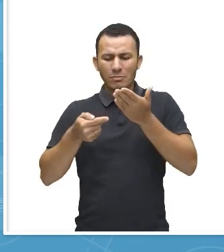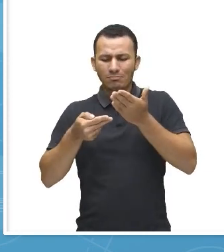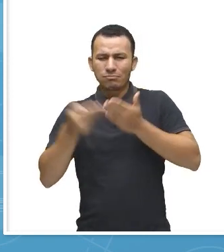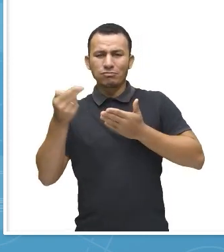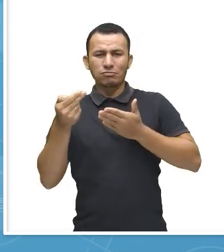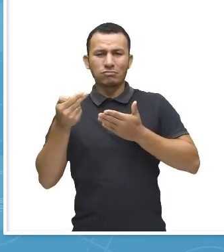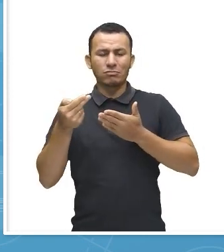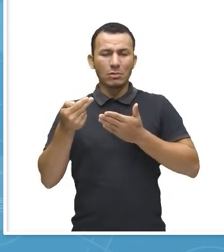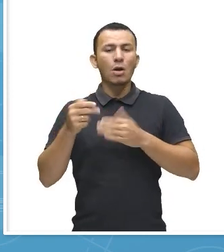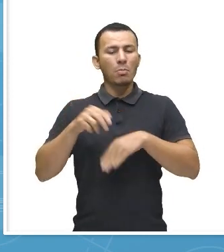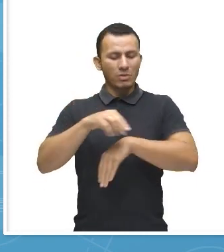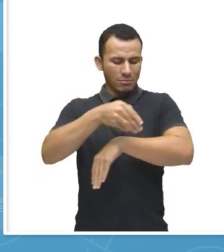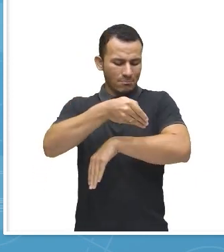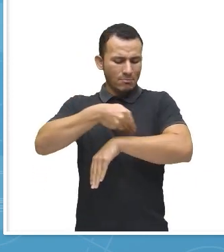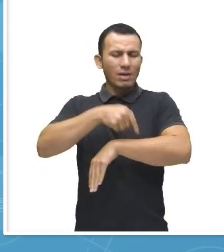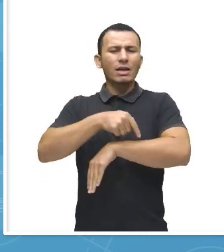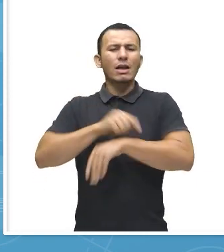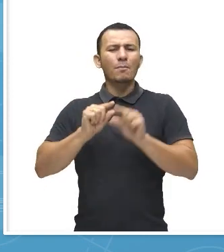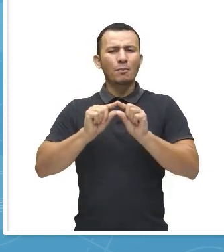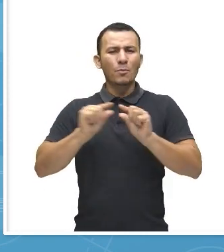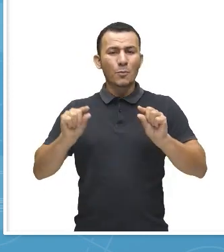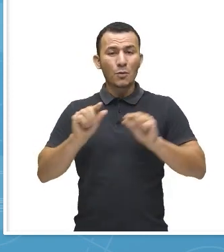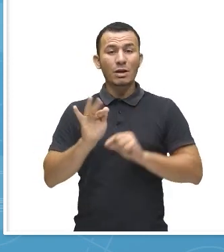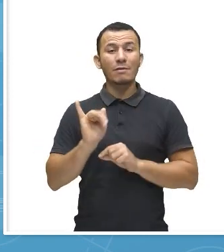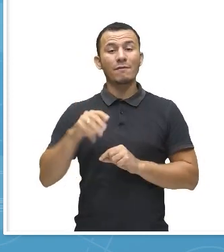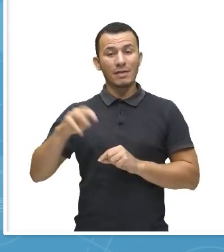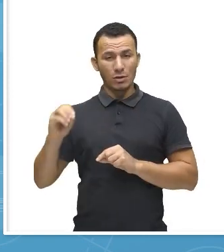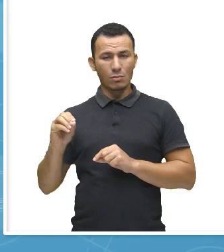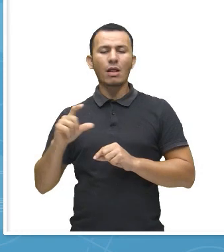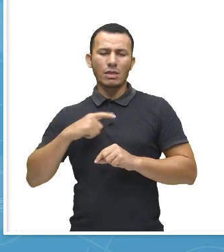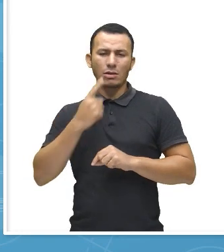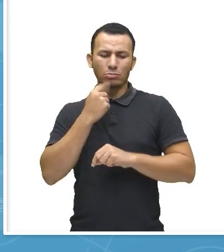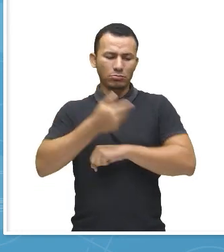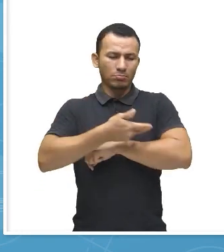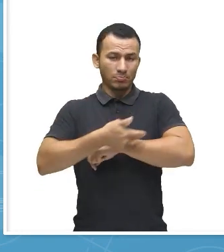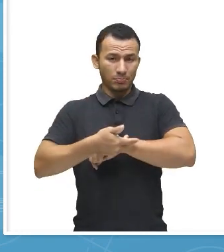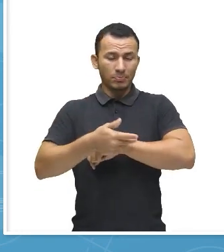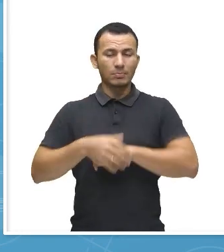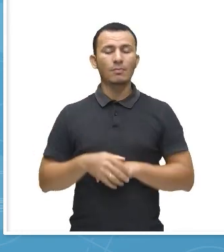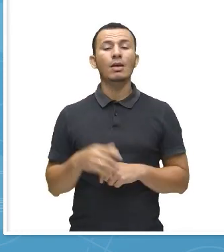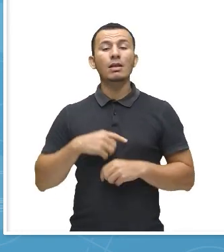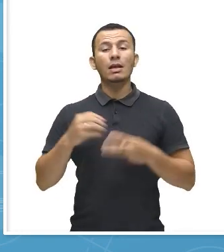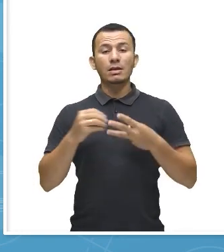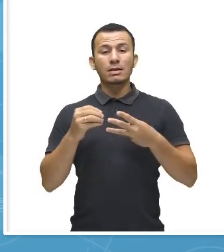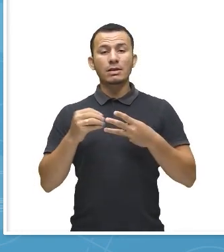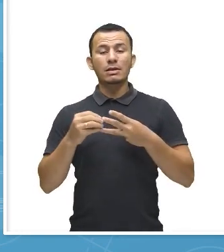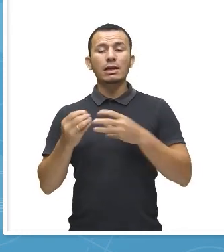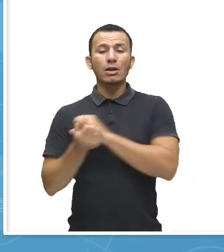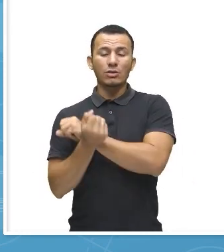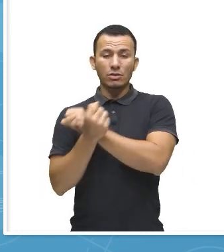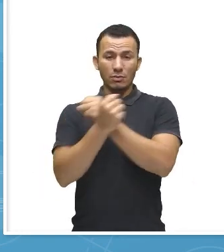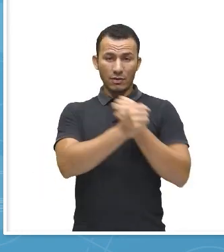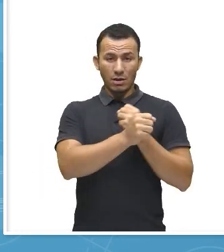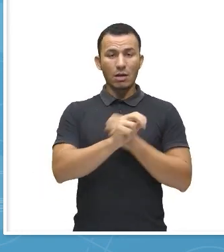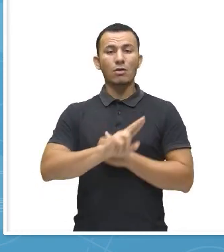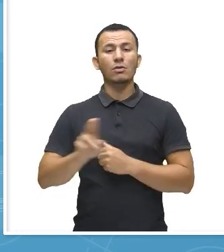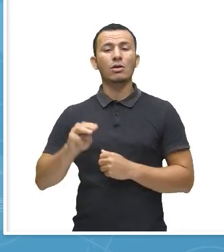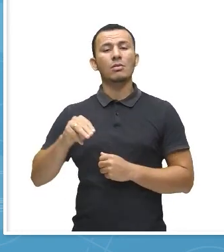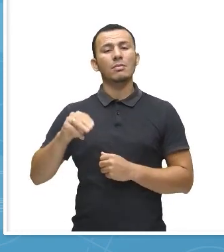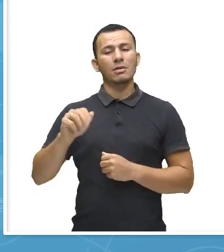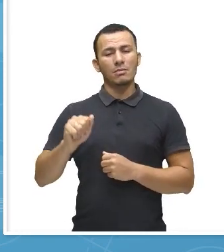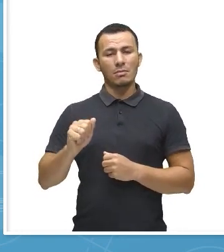atingido ali um capilar. Daí acontece então um sangramento. Nós temos ali células de defesa, né, como os macrófagos e